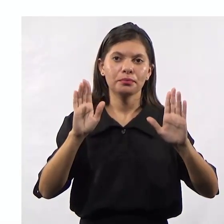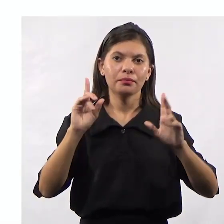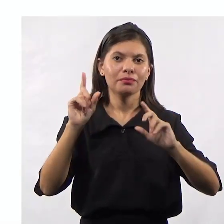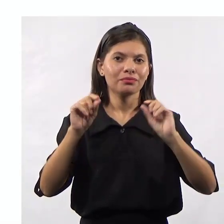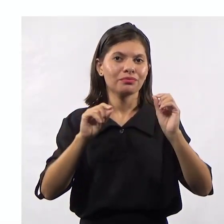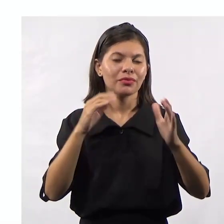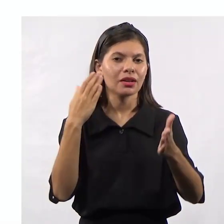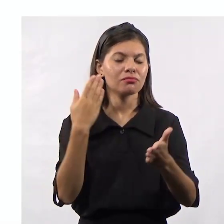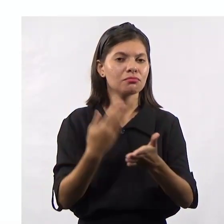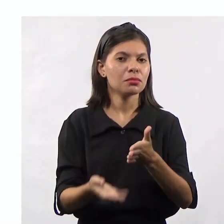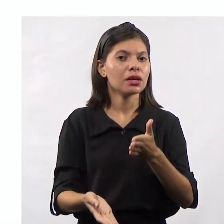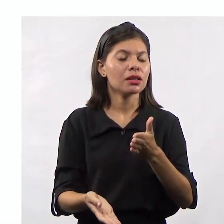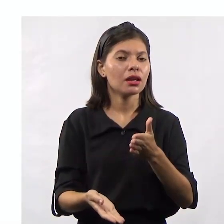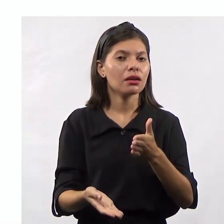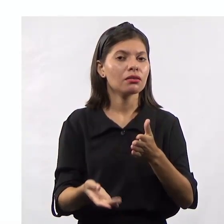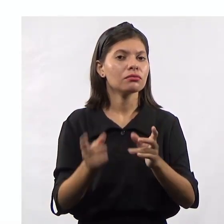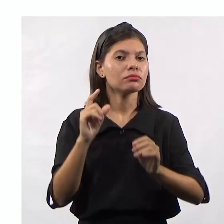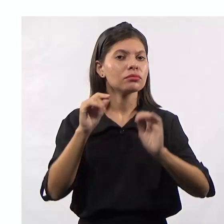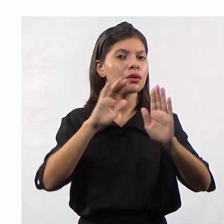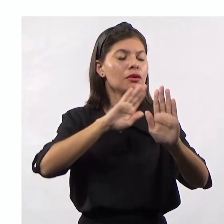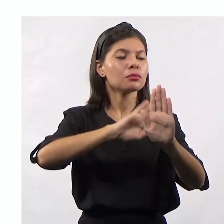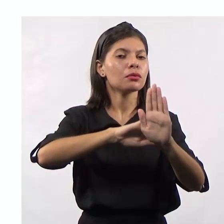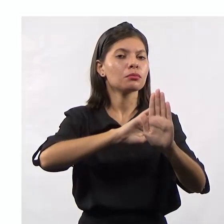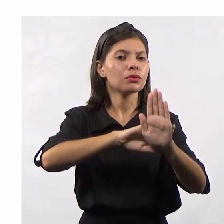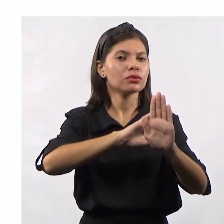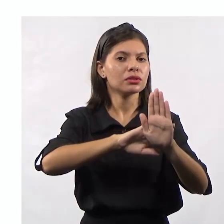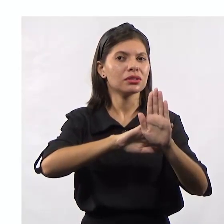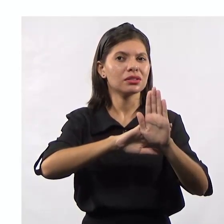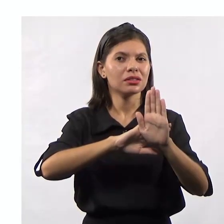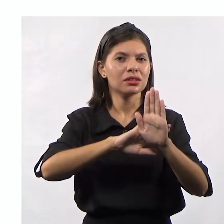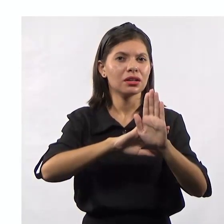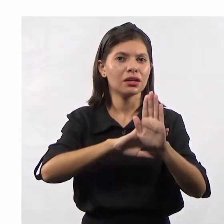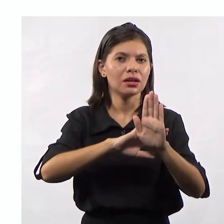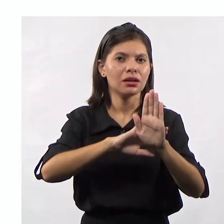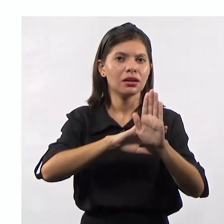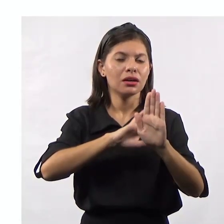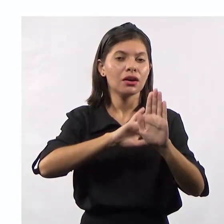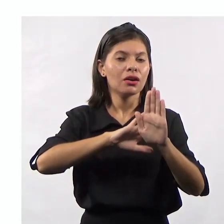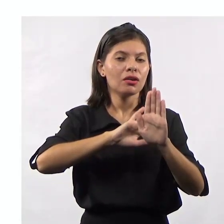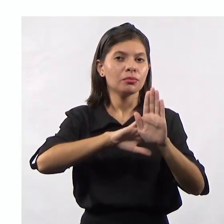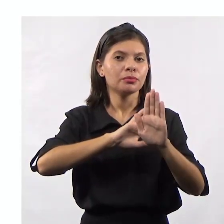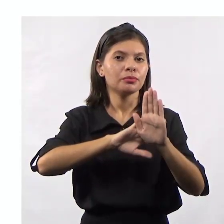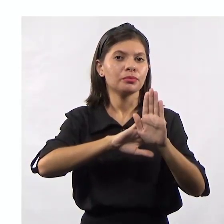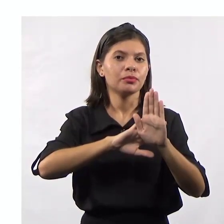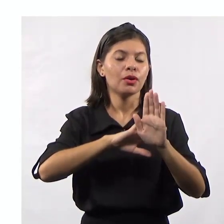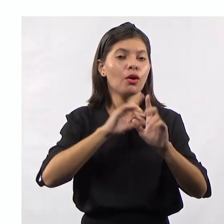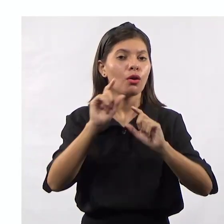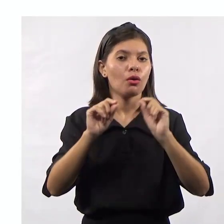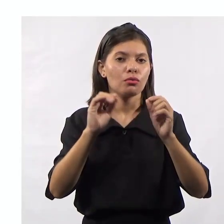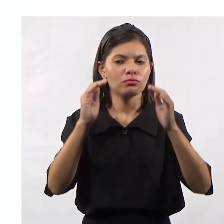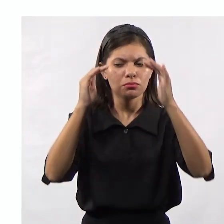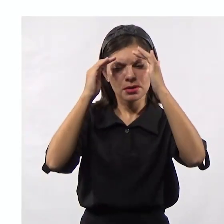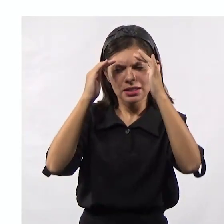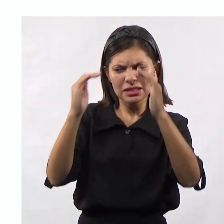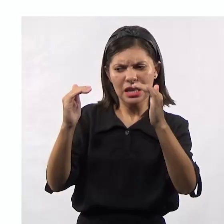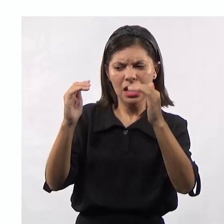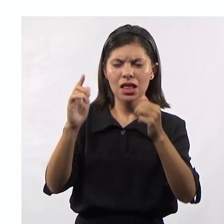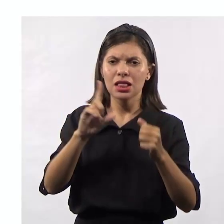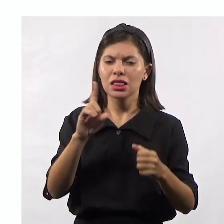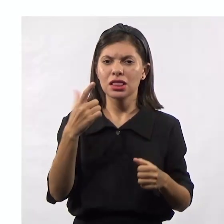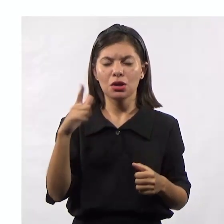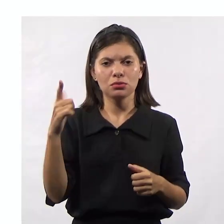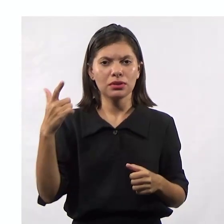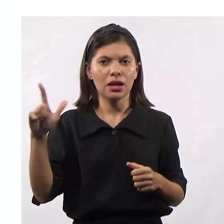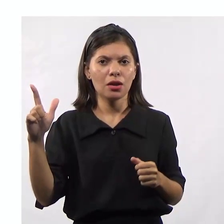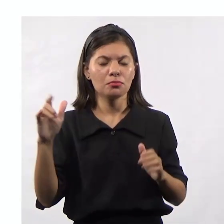serão desclassificadas as propostas que tiverem vícios insanáveis, ou que não obedecerem às